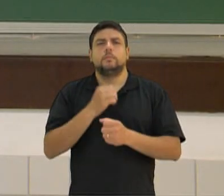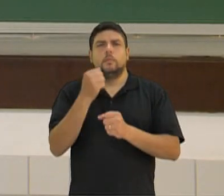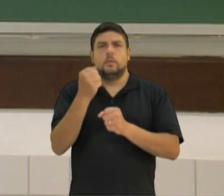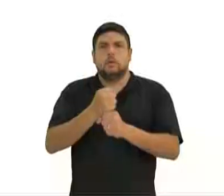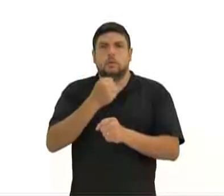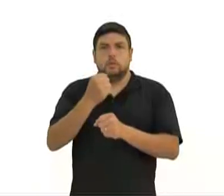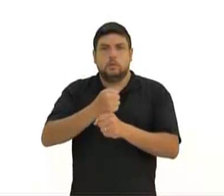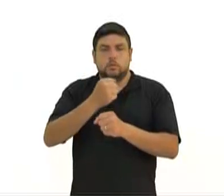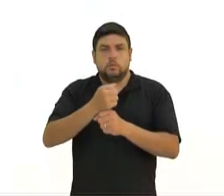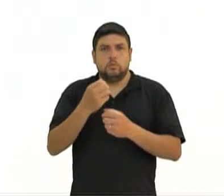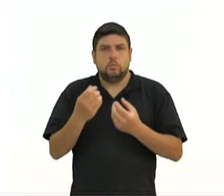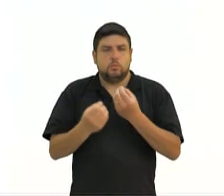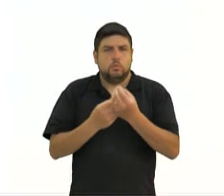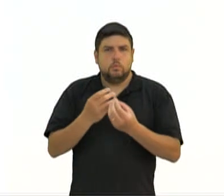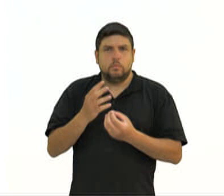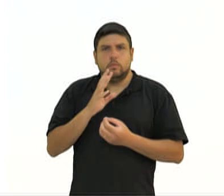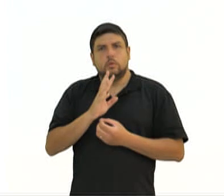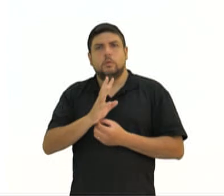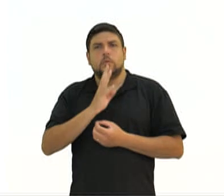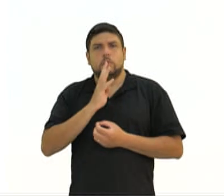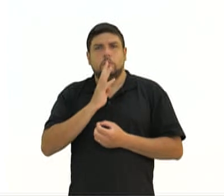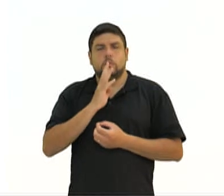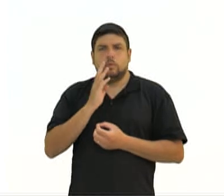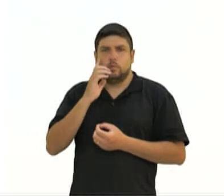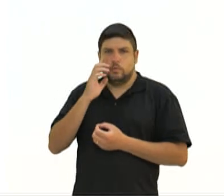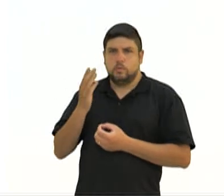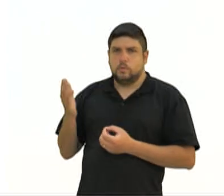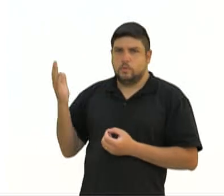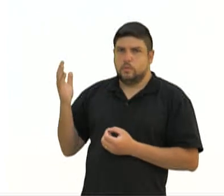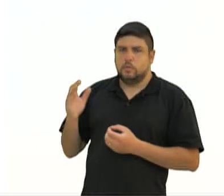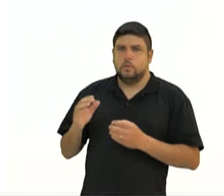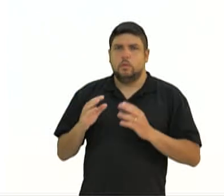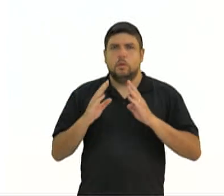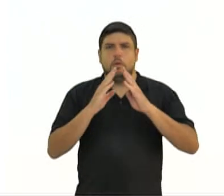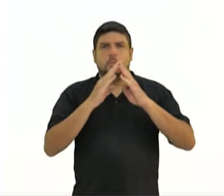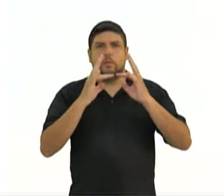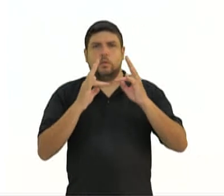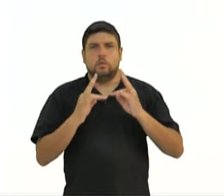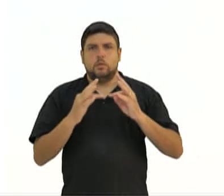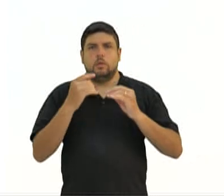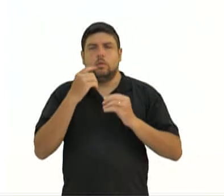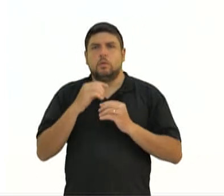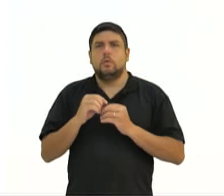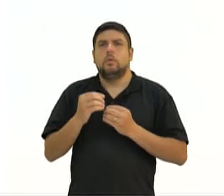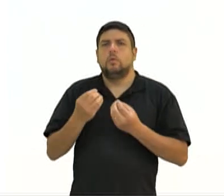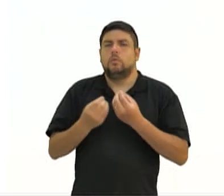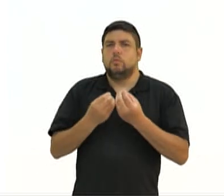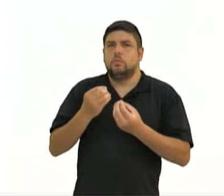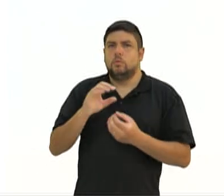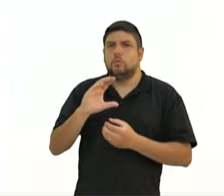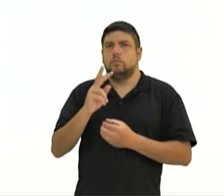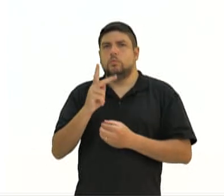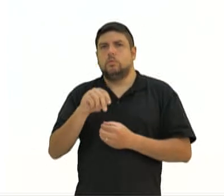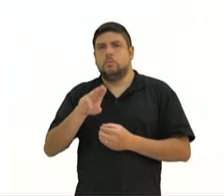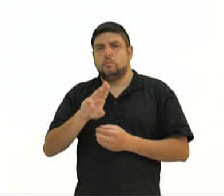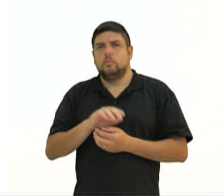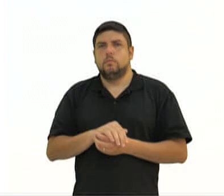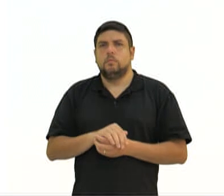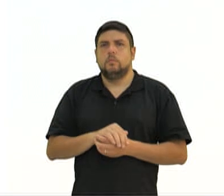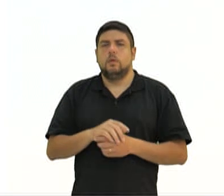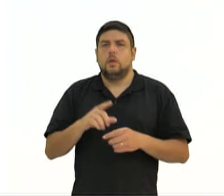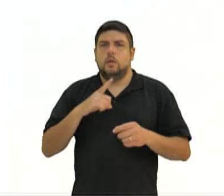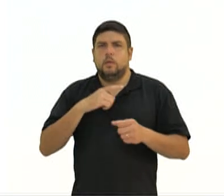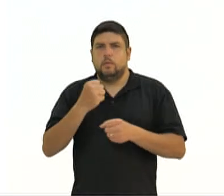conhecidas como templos de Chimu, cidade de Xenxen. Então, eles têm uma